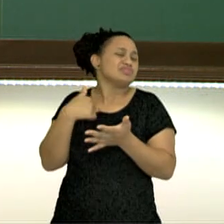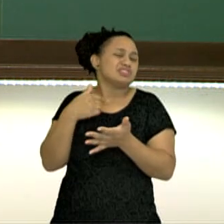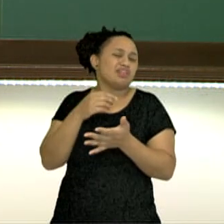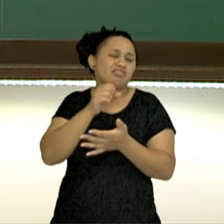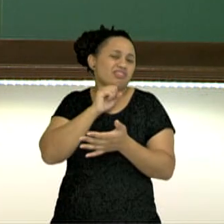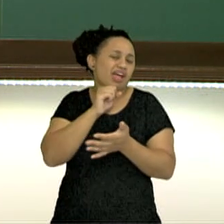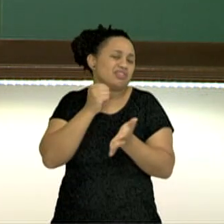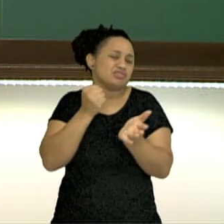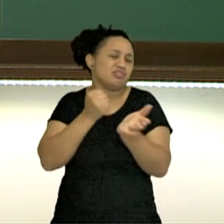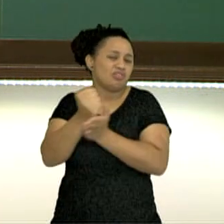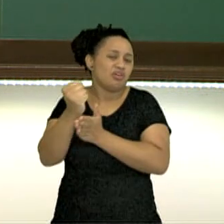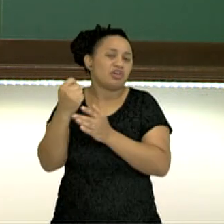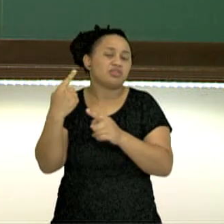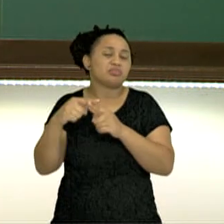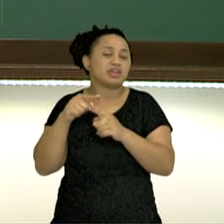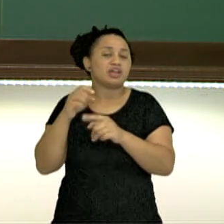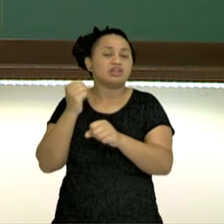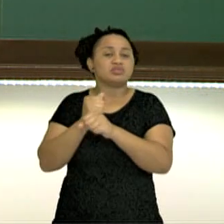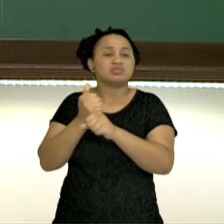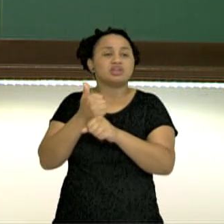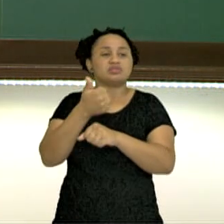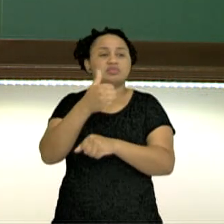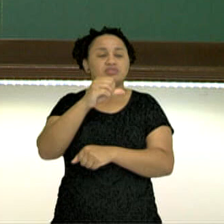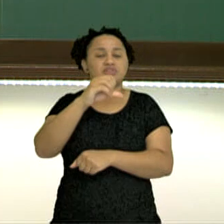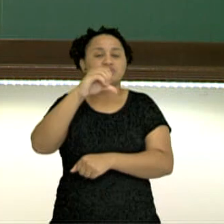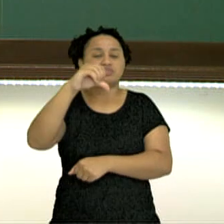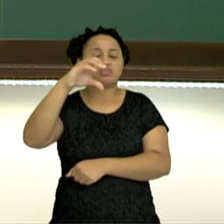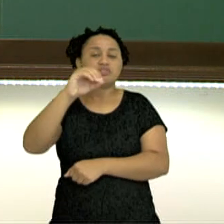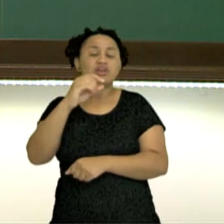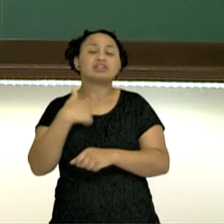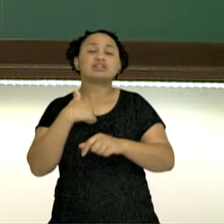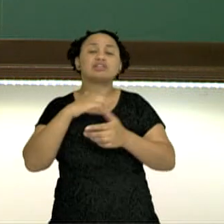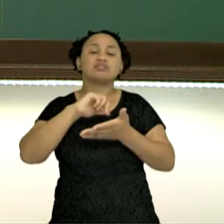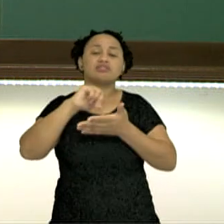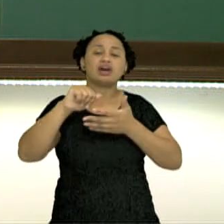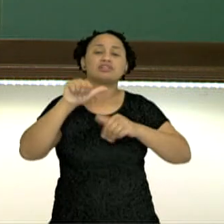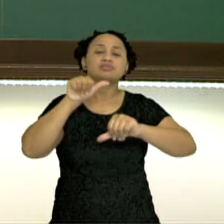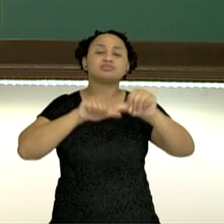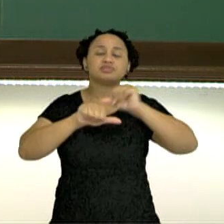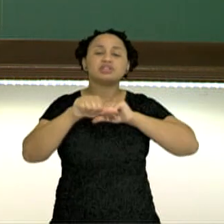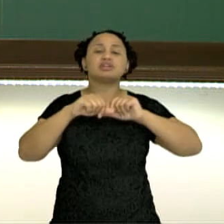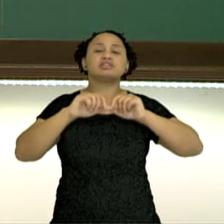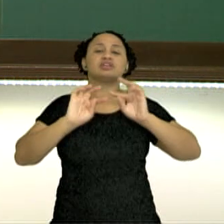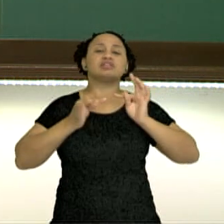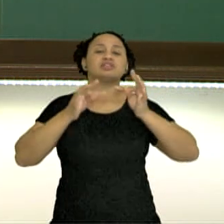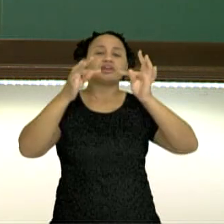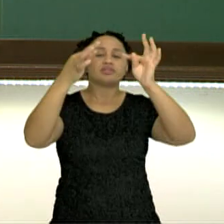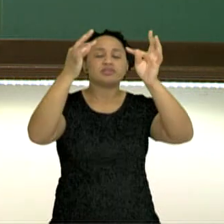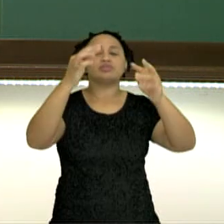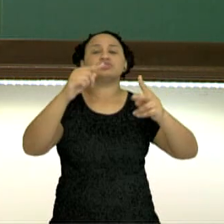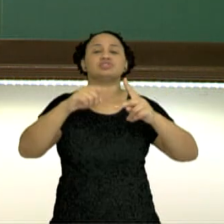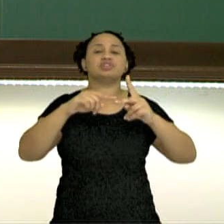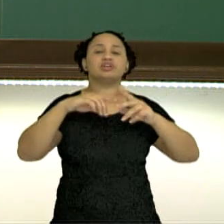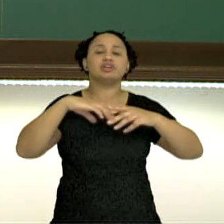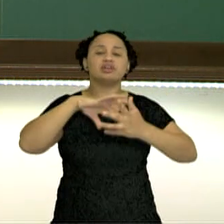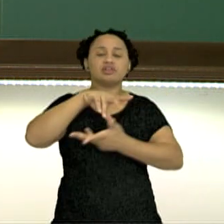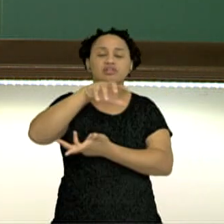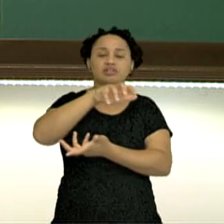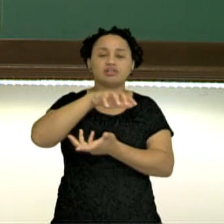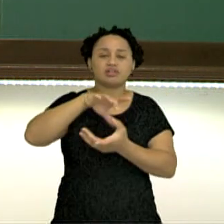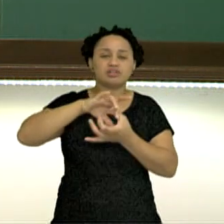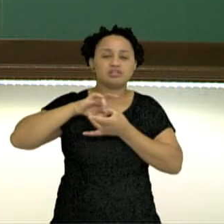de 90, uma série de situações como o avanço da globalização, a expansão dos meios de comunicação,